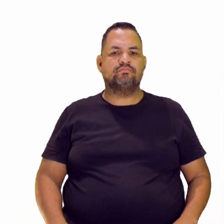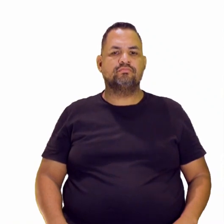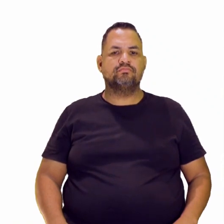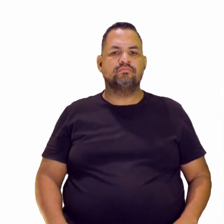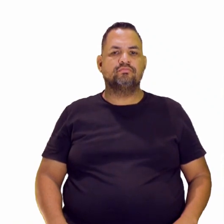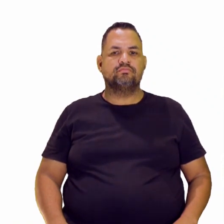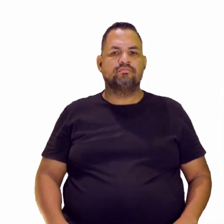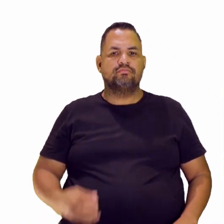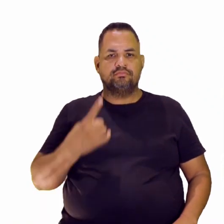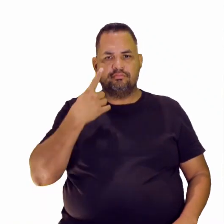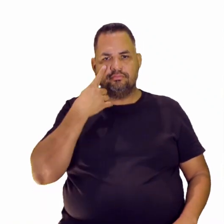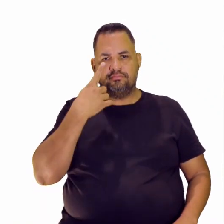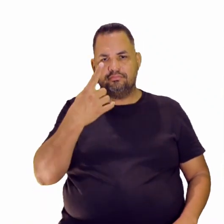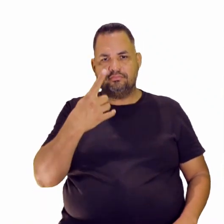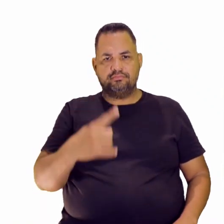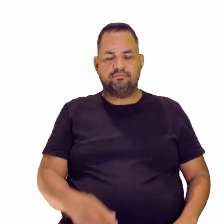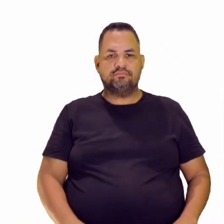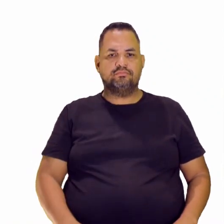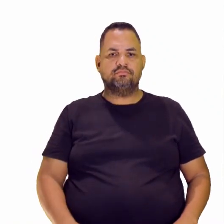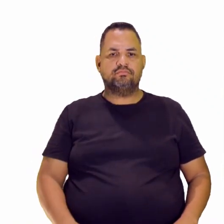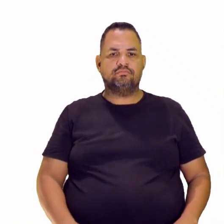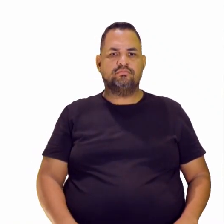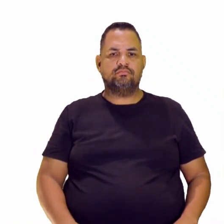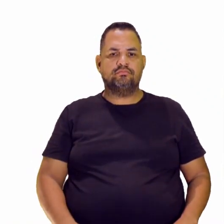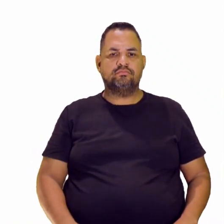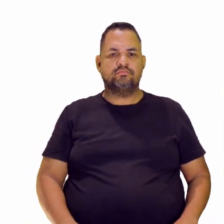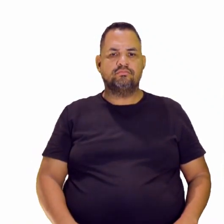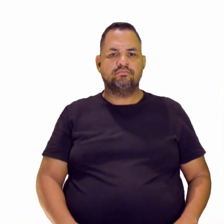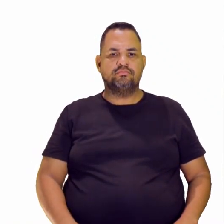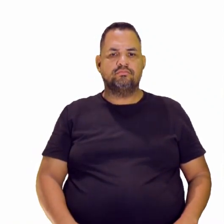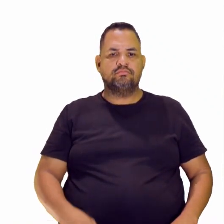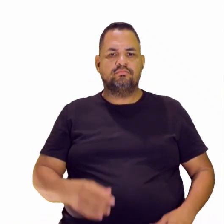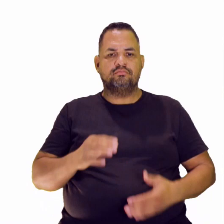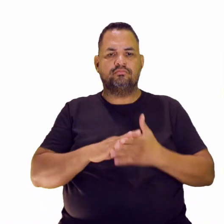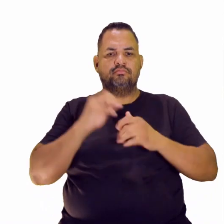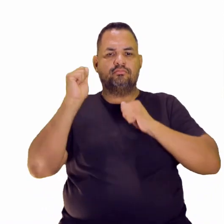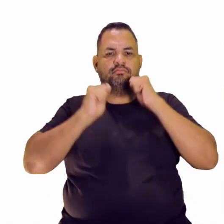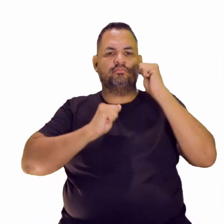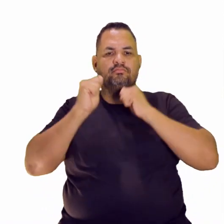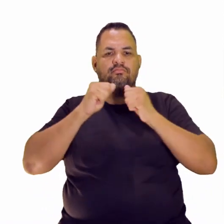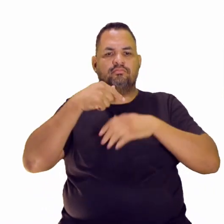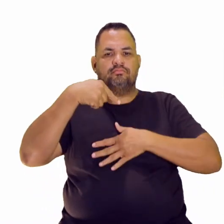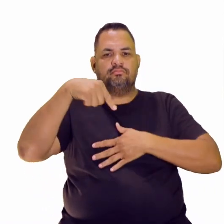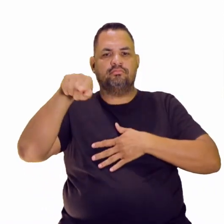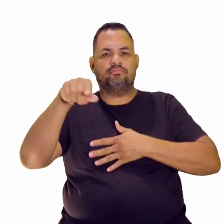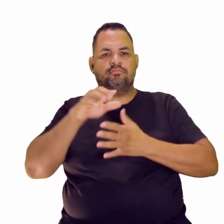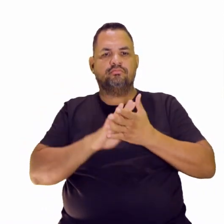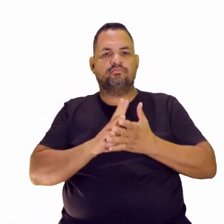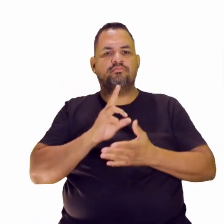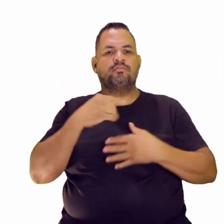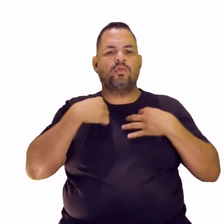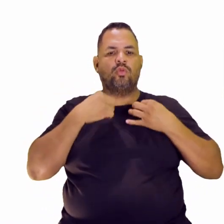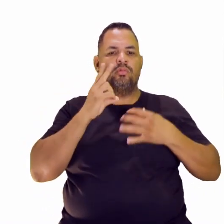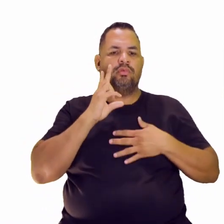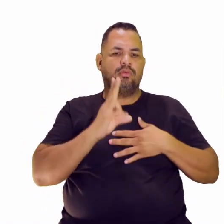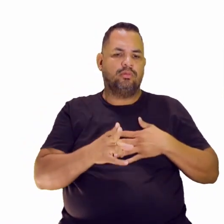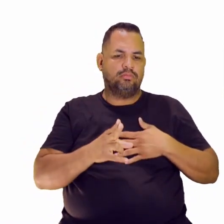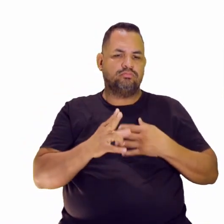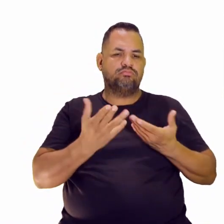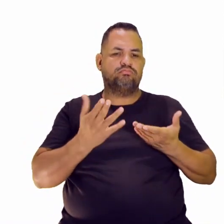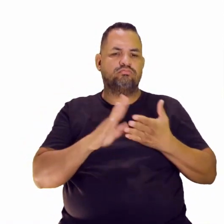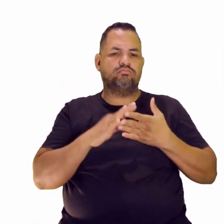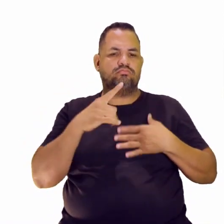realmente, se você for numa fábrica, quando todo mundo vai saindo com aquelas mesmas roupas, né?